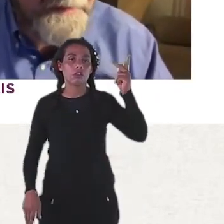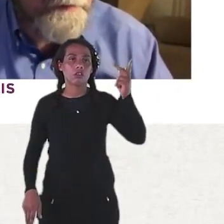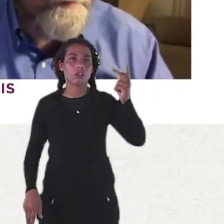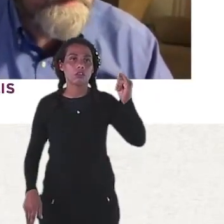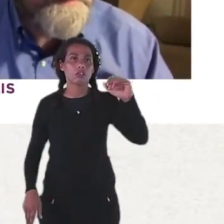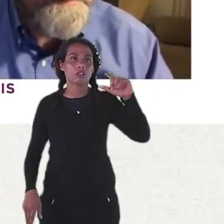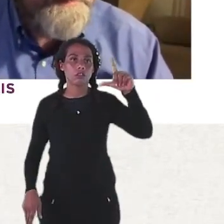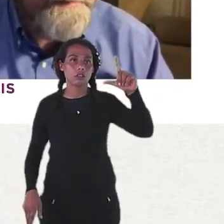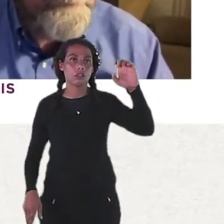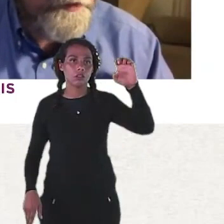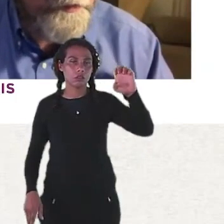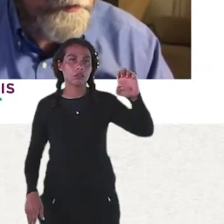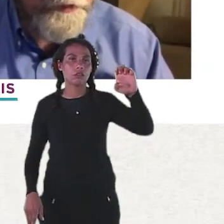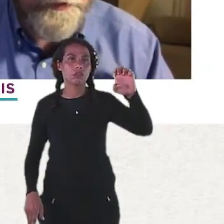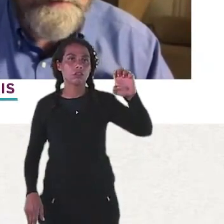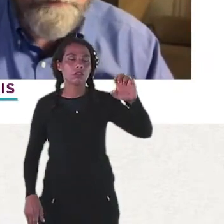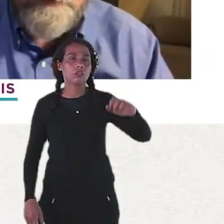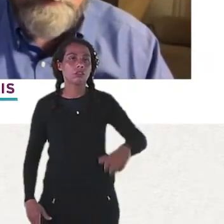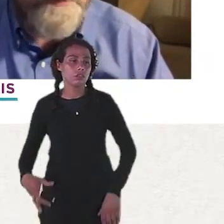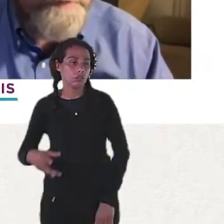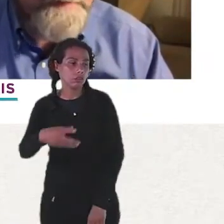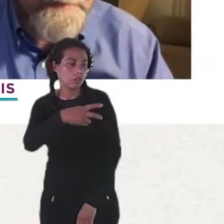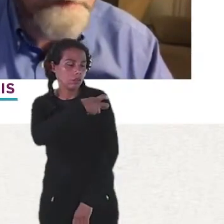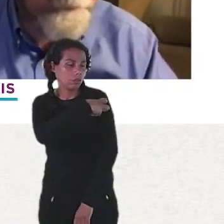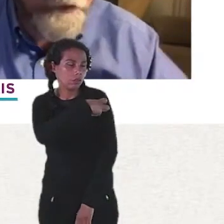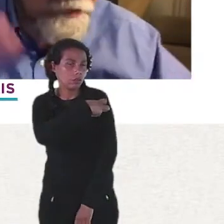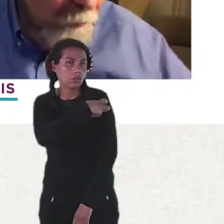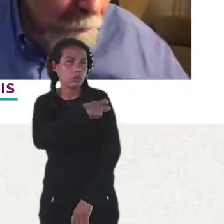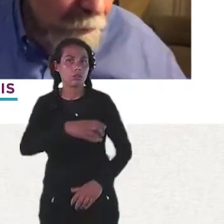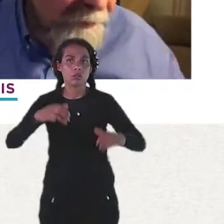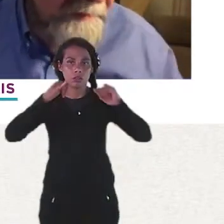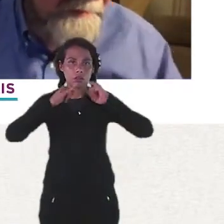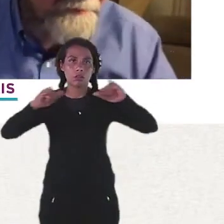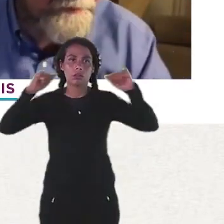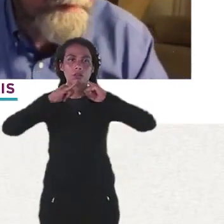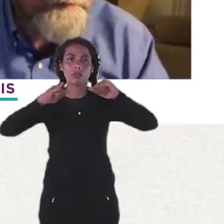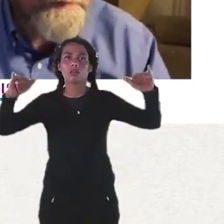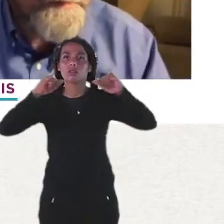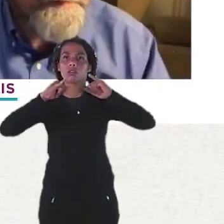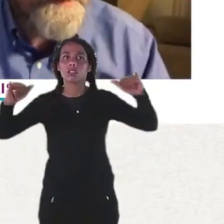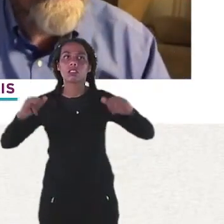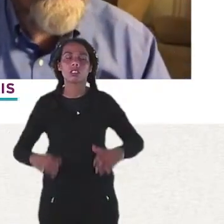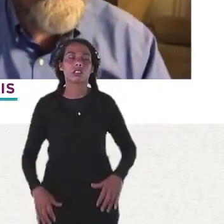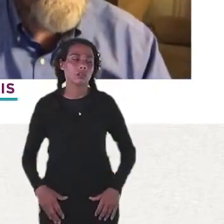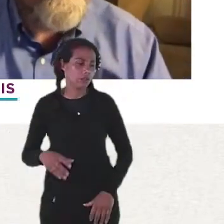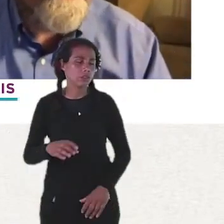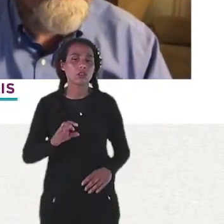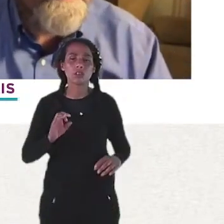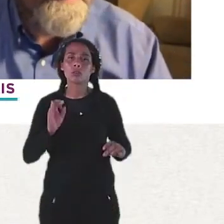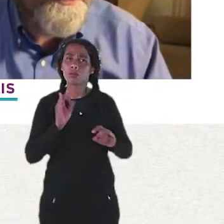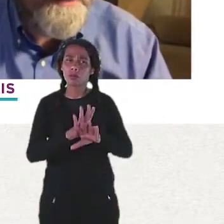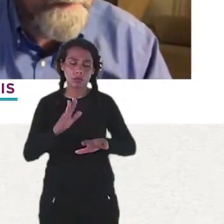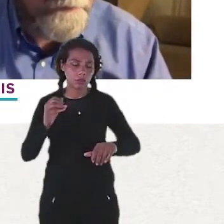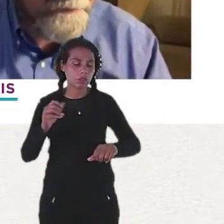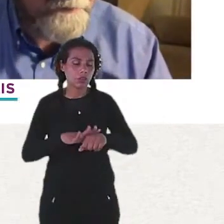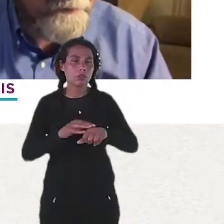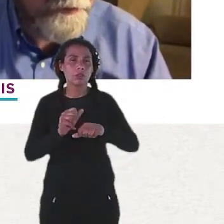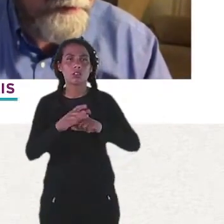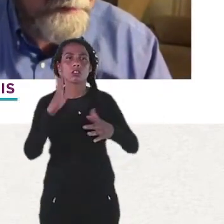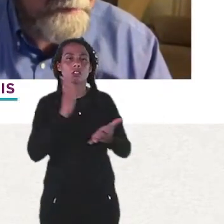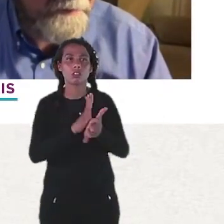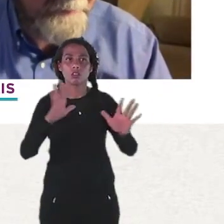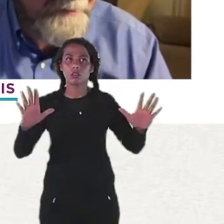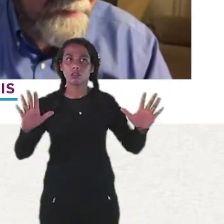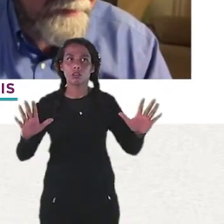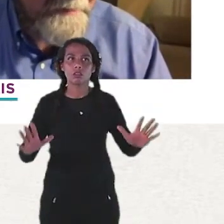isolamento social e diminuiu muito o nível de uso de máscaras, explodiu o número de casos e eles tiveram que fazer um lockdown em Santiago,